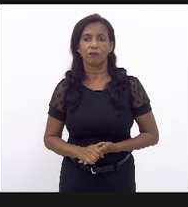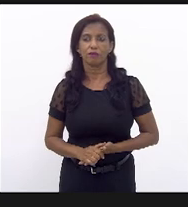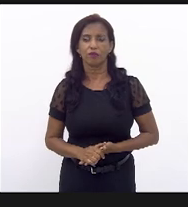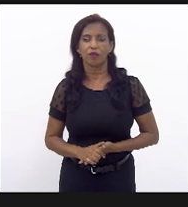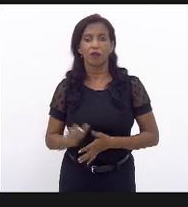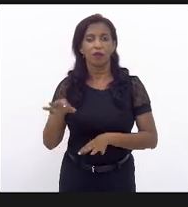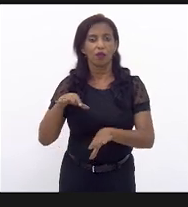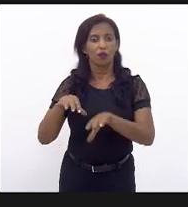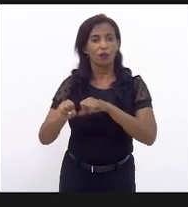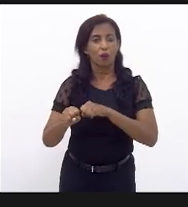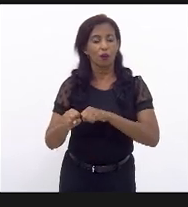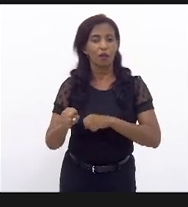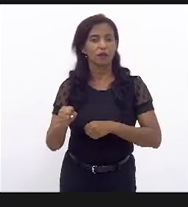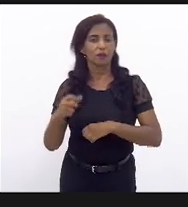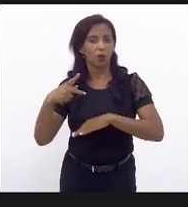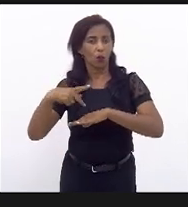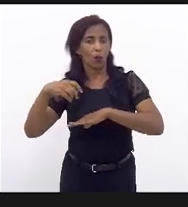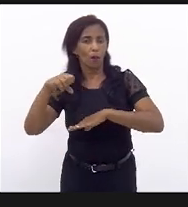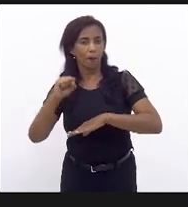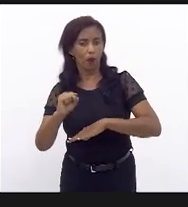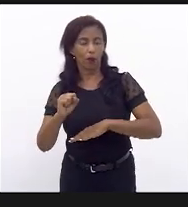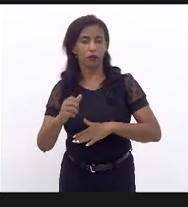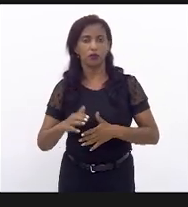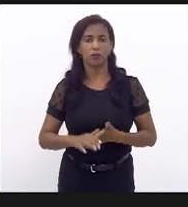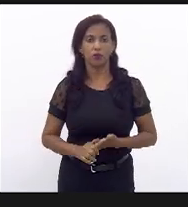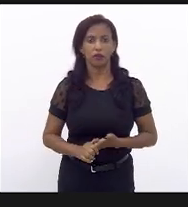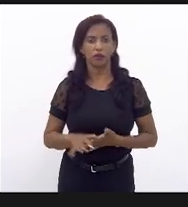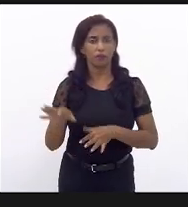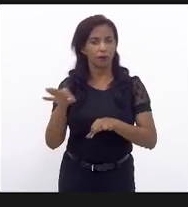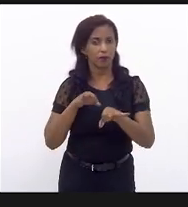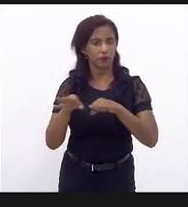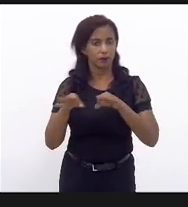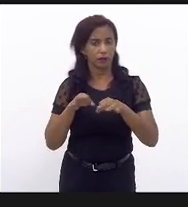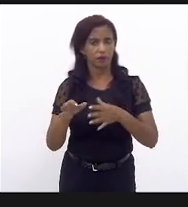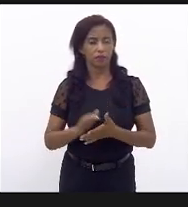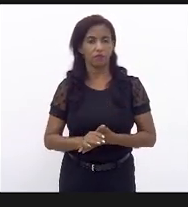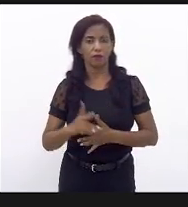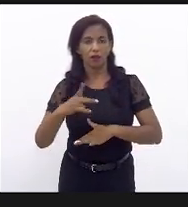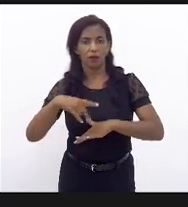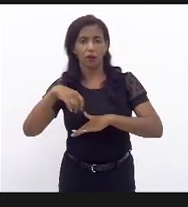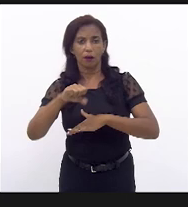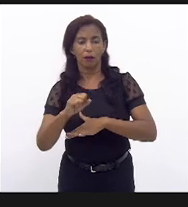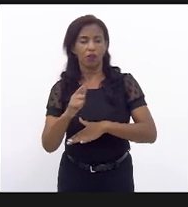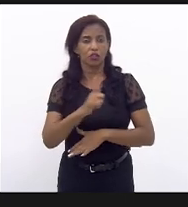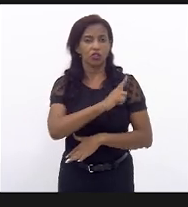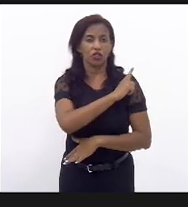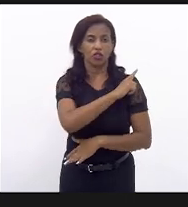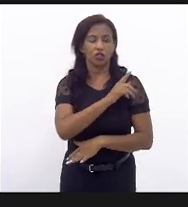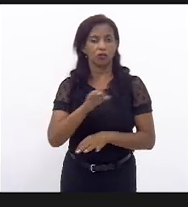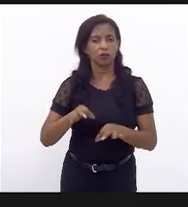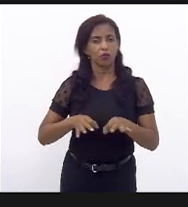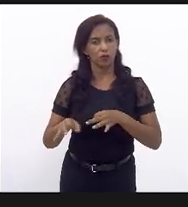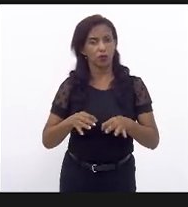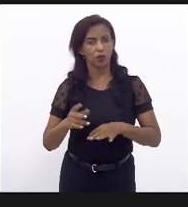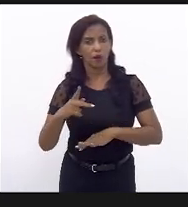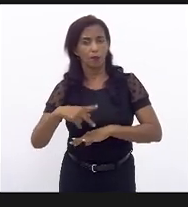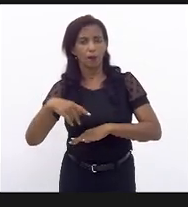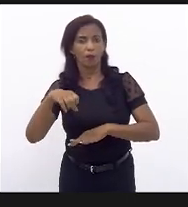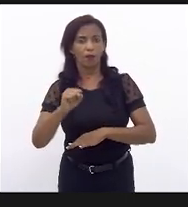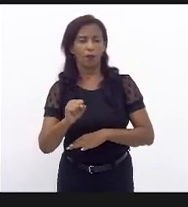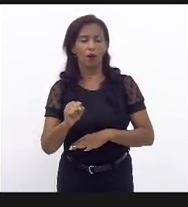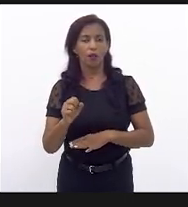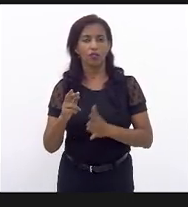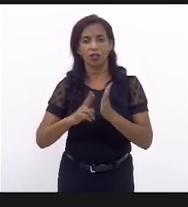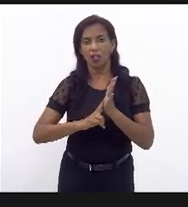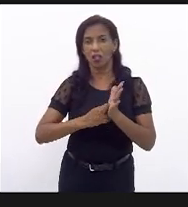vendo a formação com pós-graduação em planejamento, pós-graduação em gestão de projetos, pós-graduação